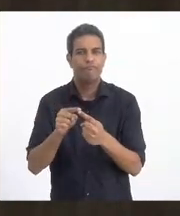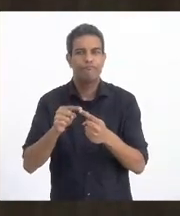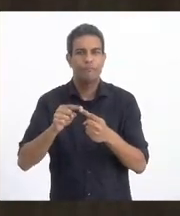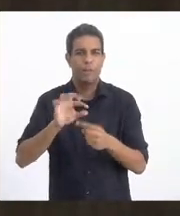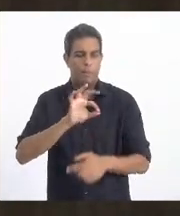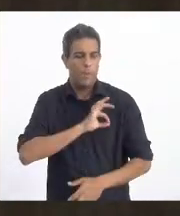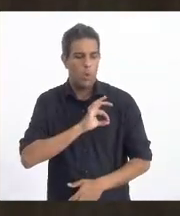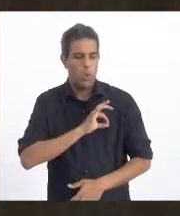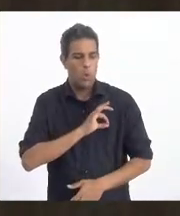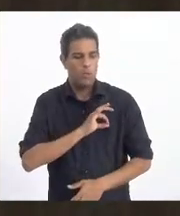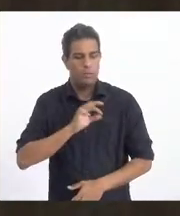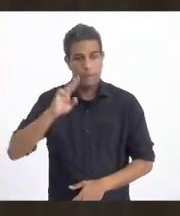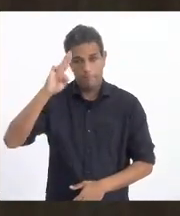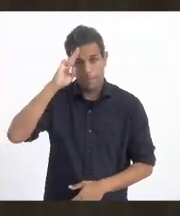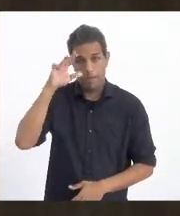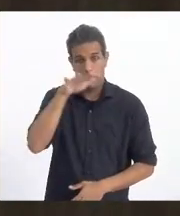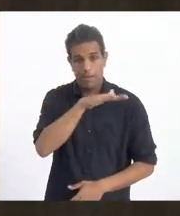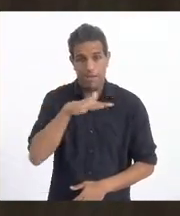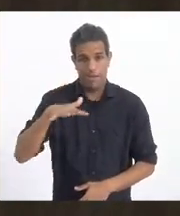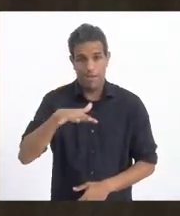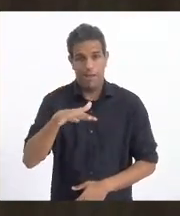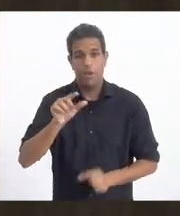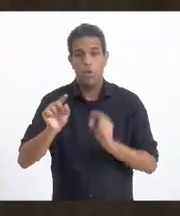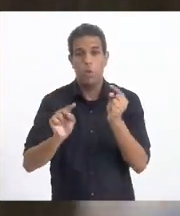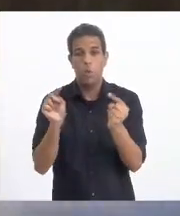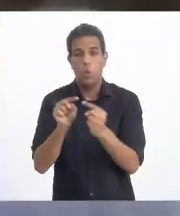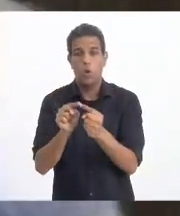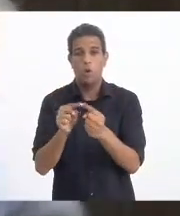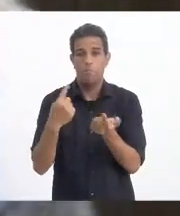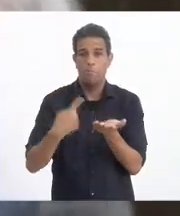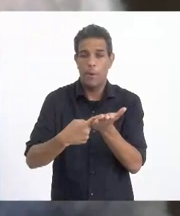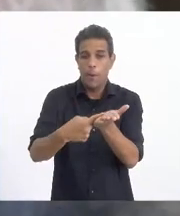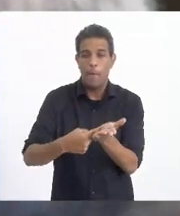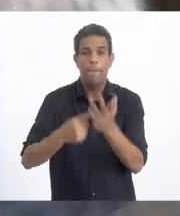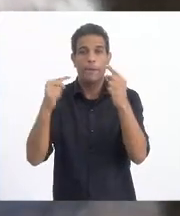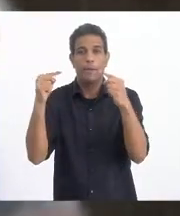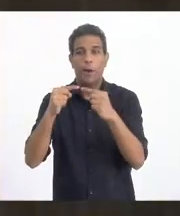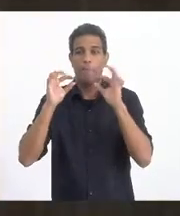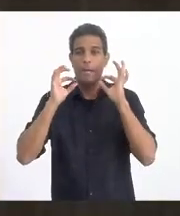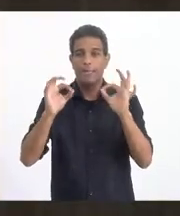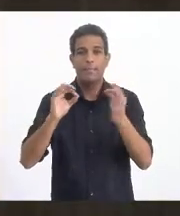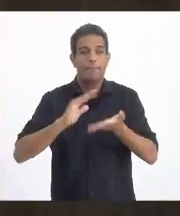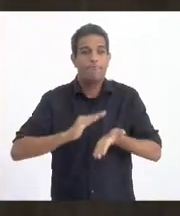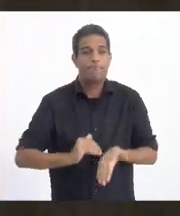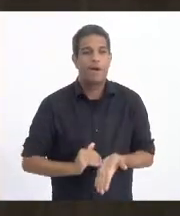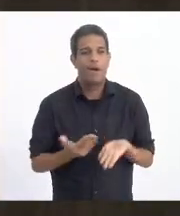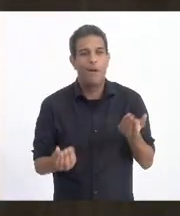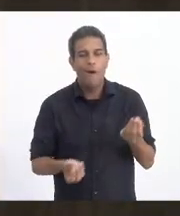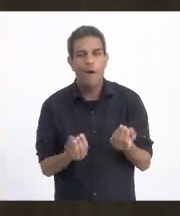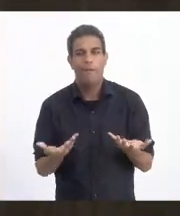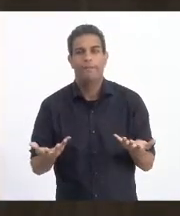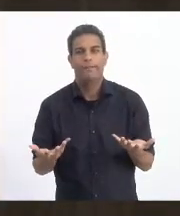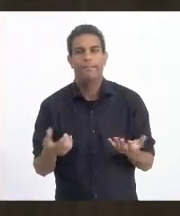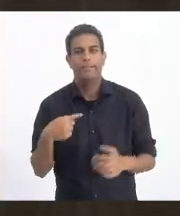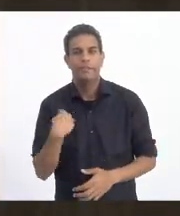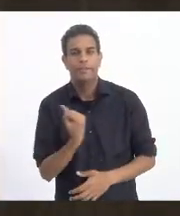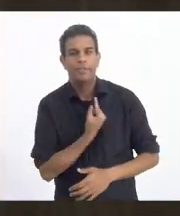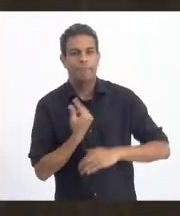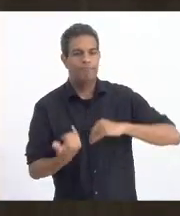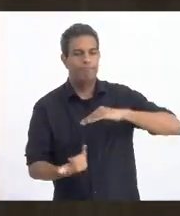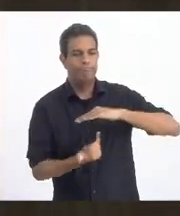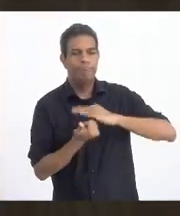Polícia Militar, o Corpo de Bombeiros, não deixa a gente, não deixa a gente praça de fora, as